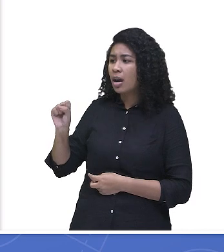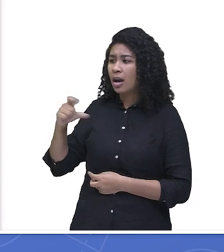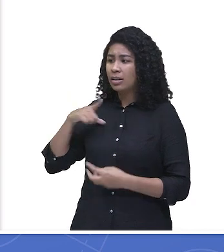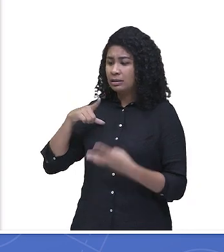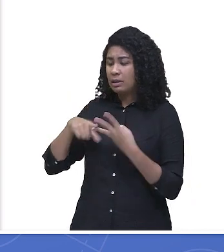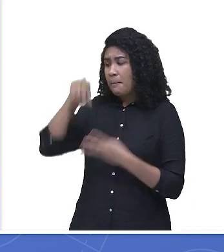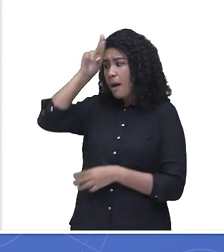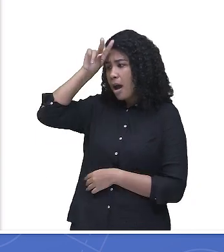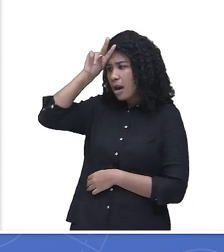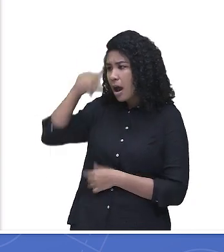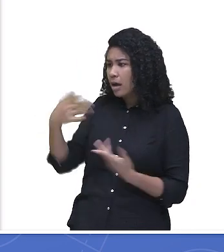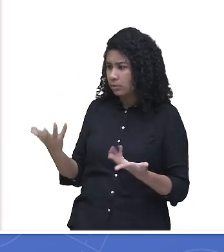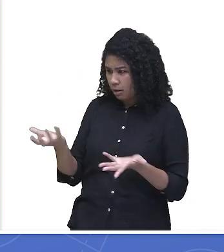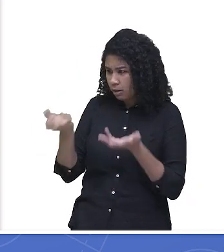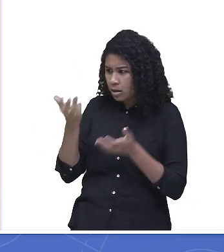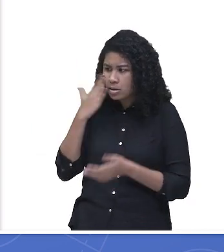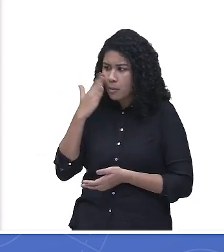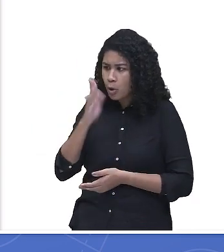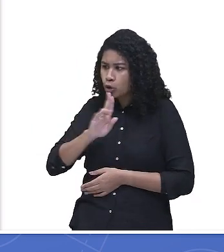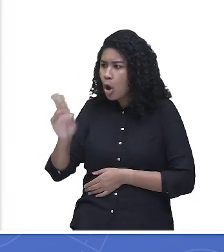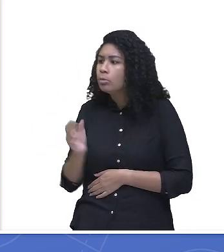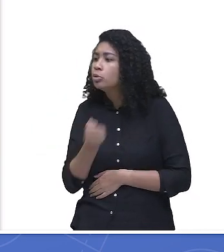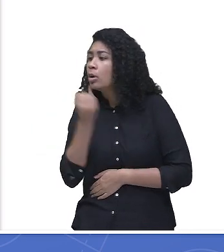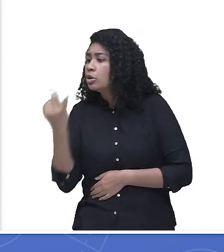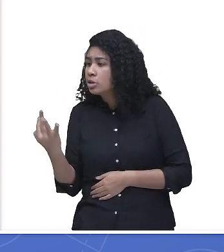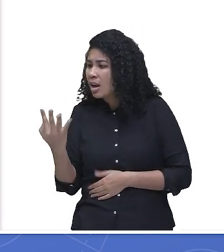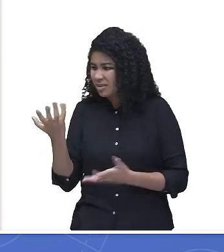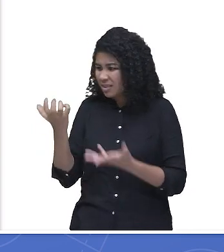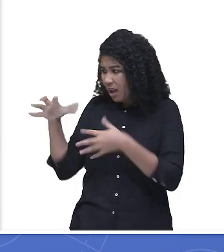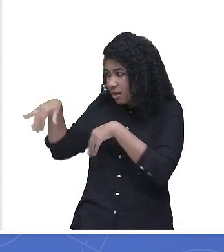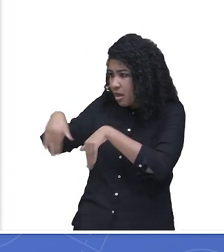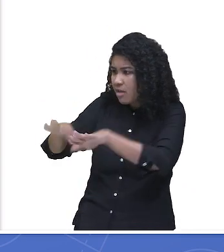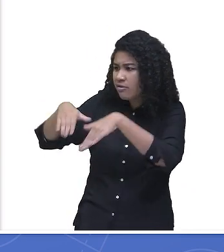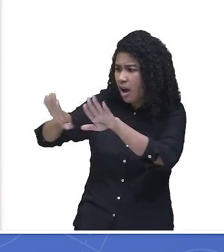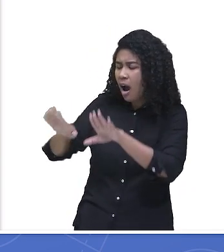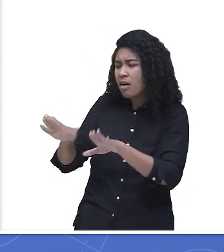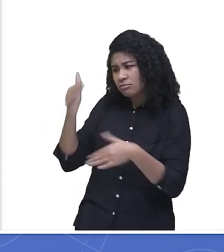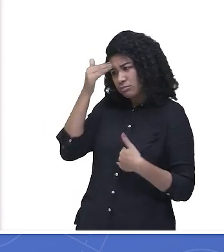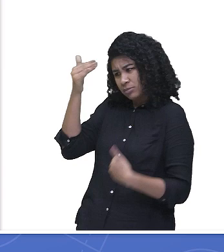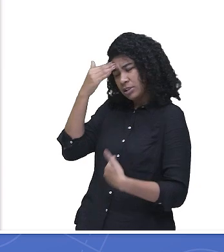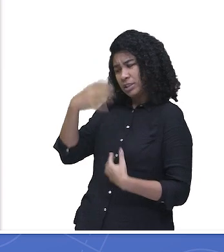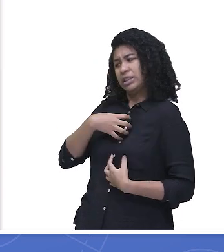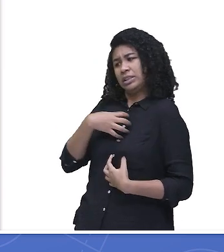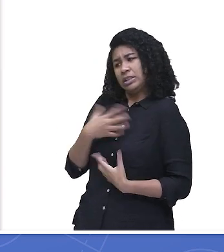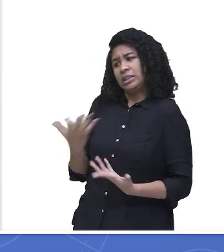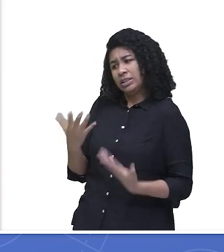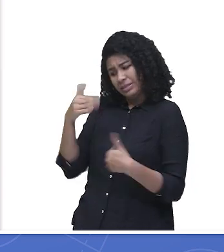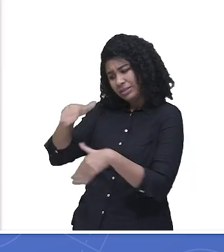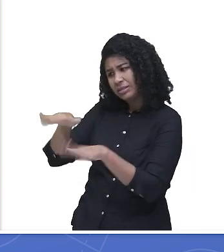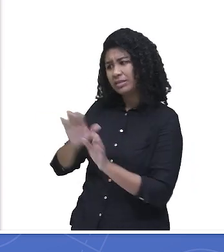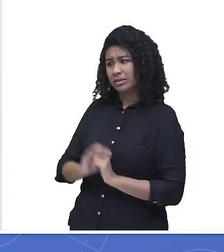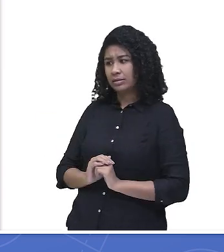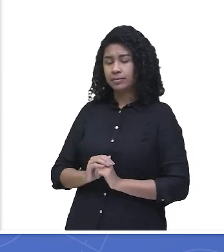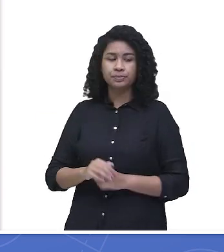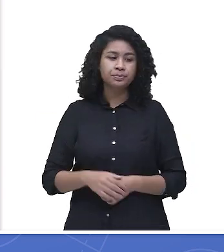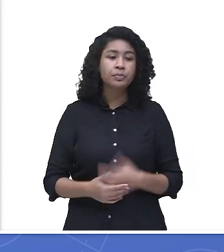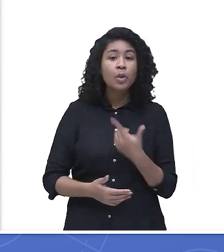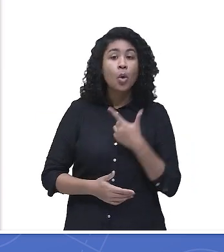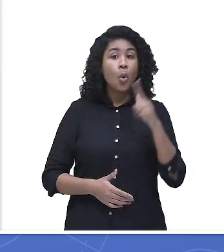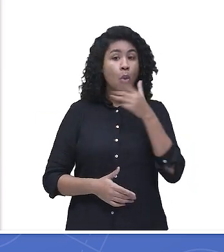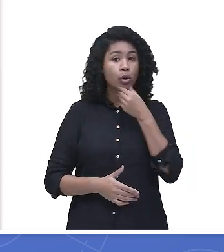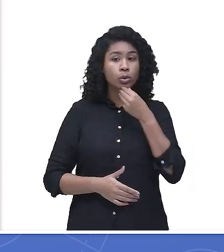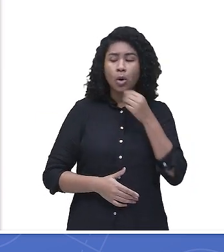seus nomes, se quiser. Querendo levar todos, é favor. E outro: